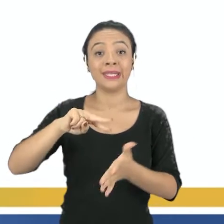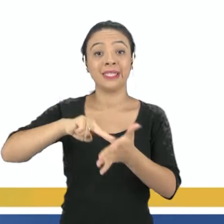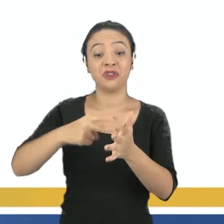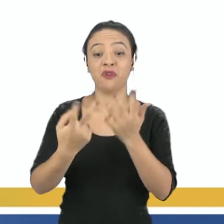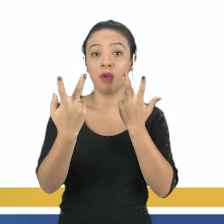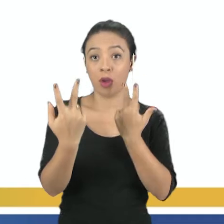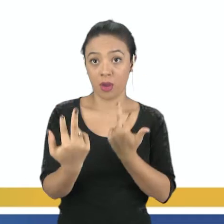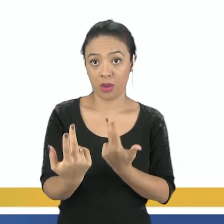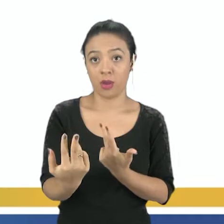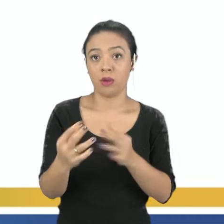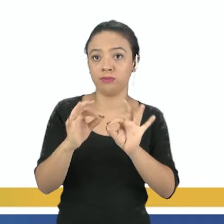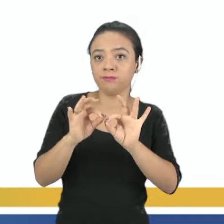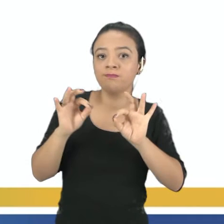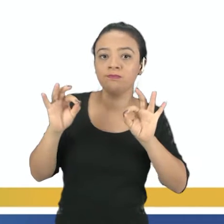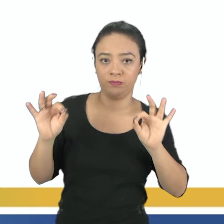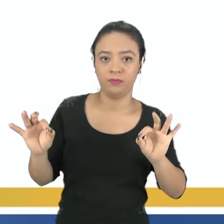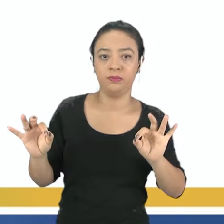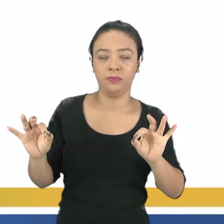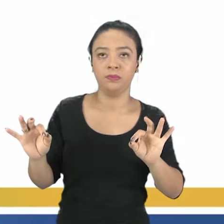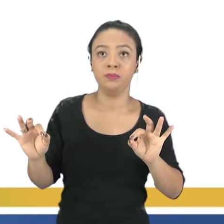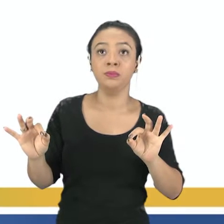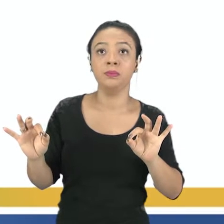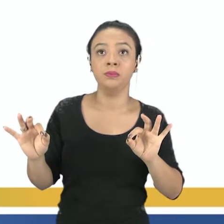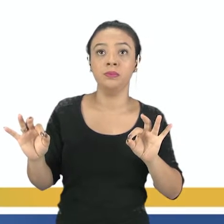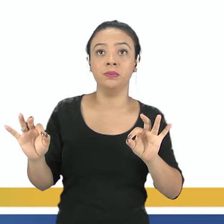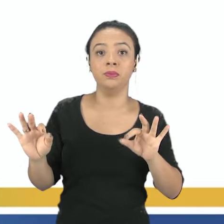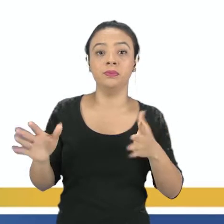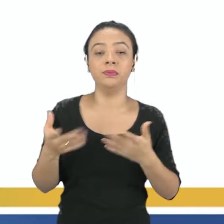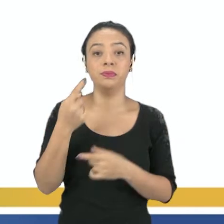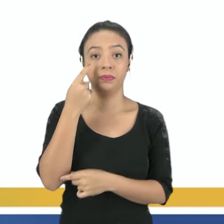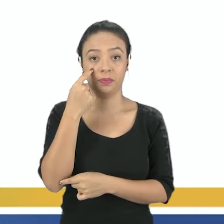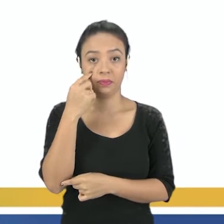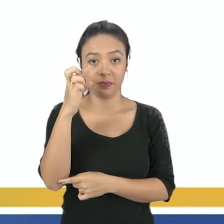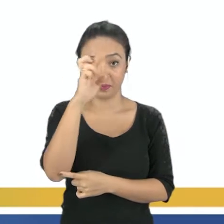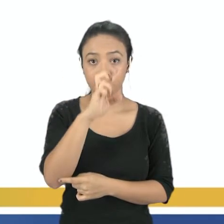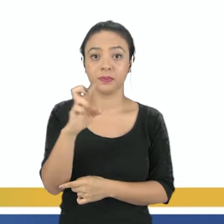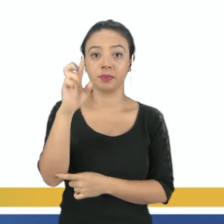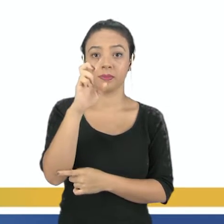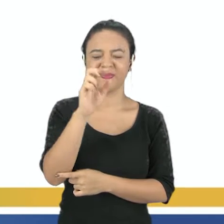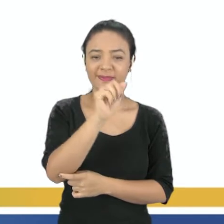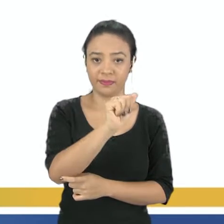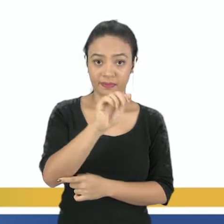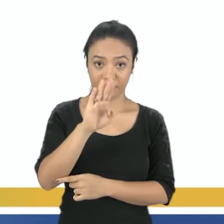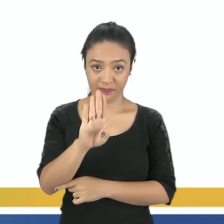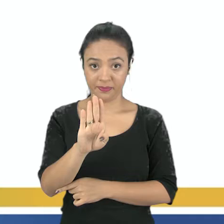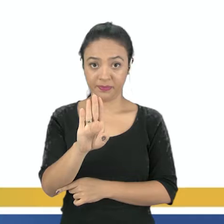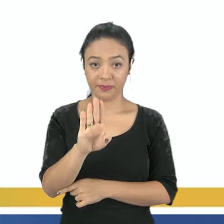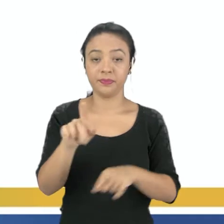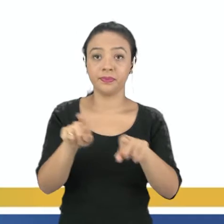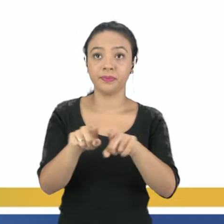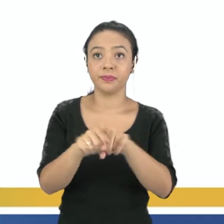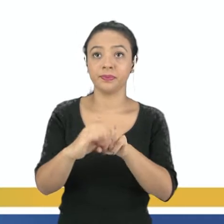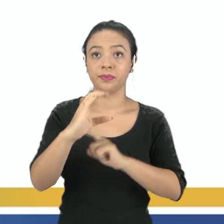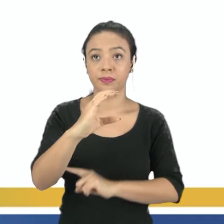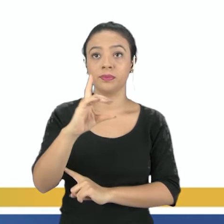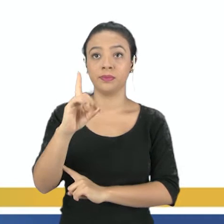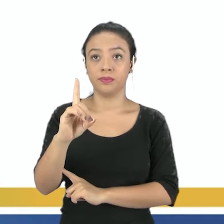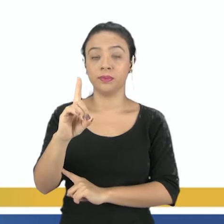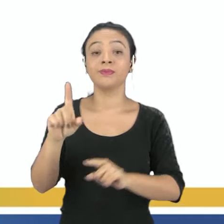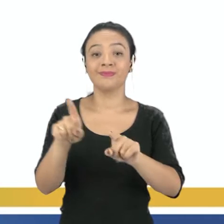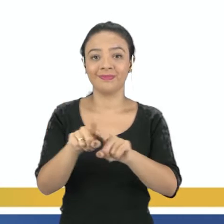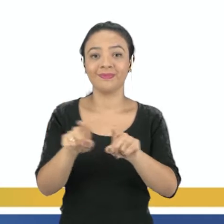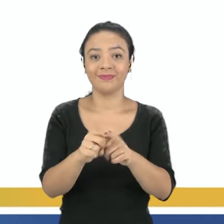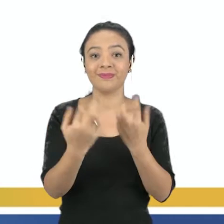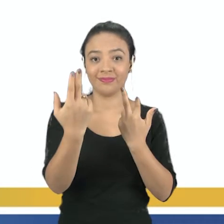mesma medida mesmo comprimento então Observe o segmento de reta a b e c d e e que eles são